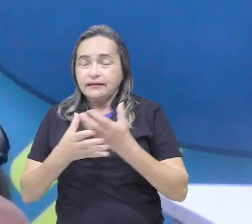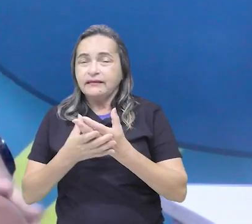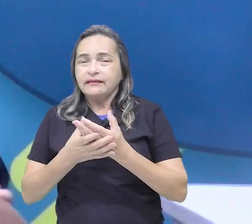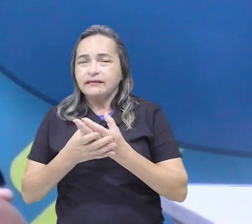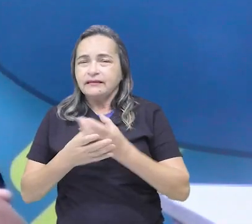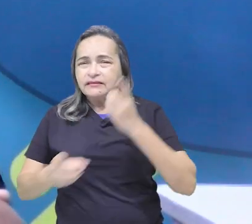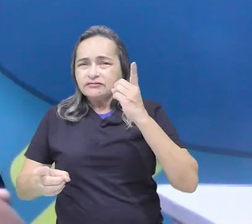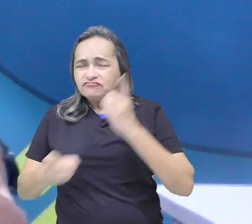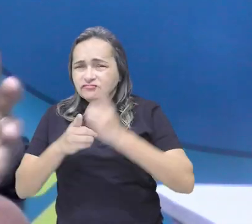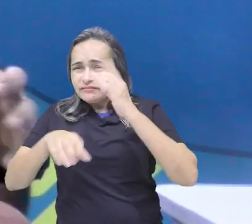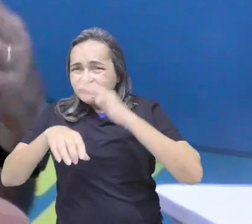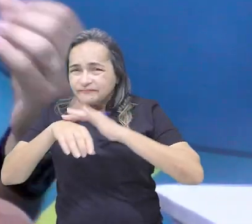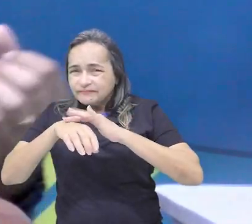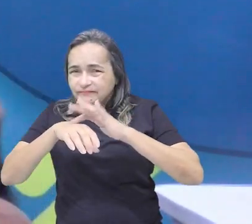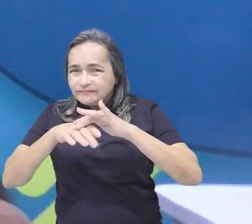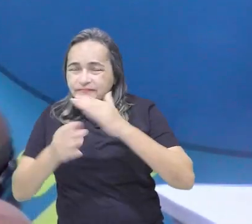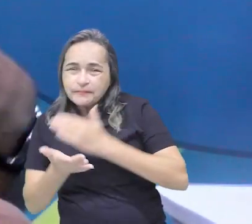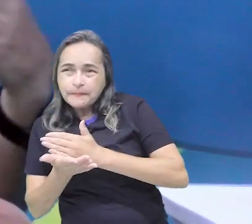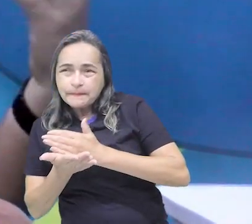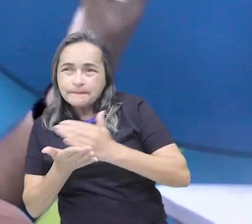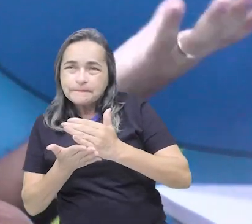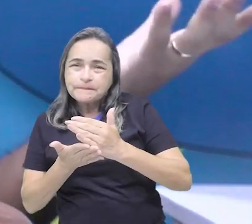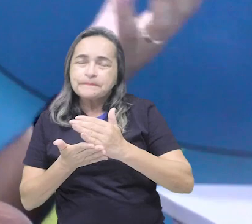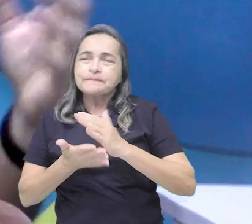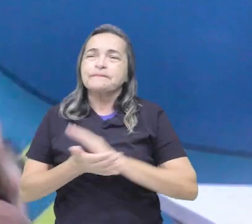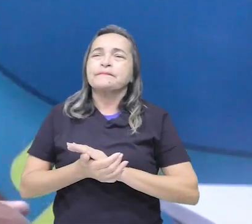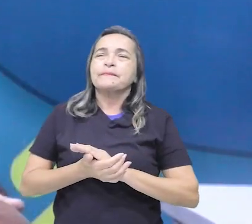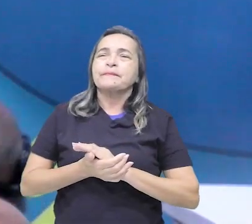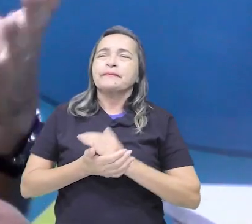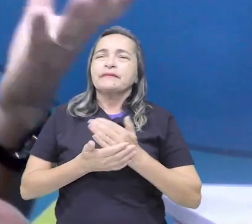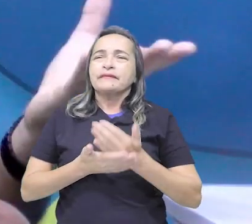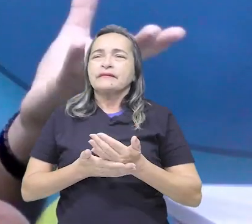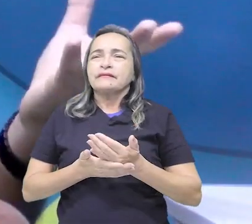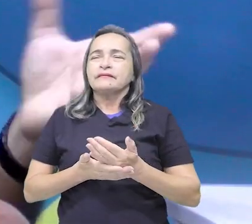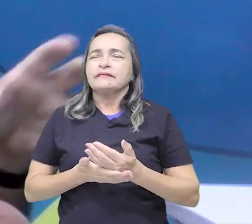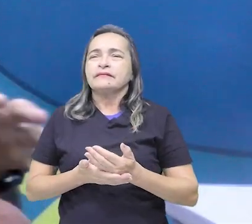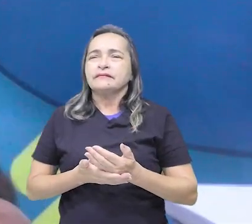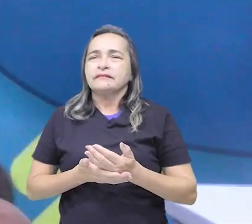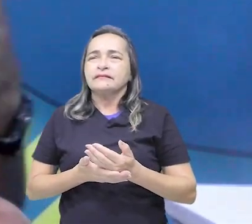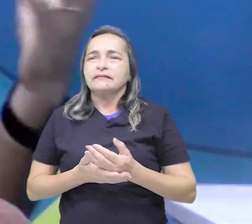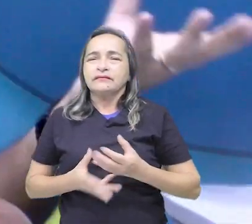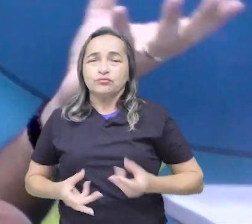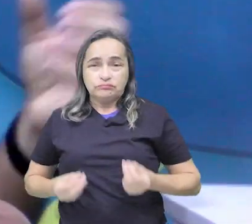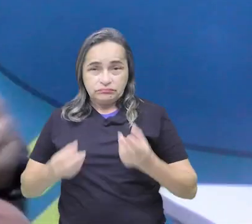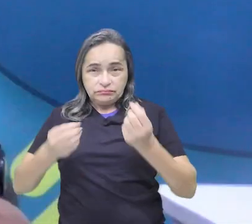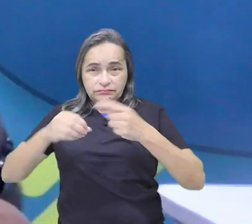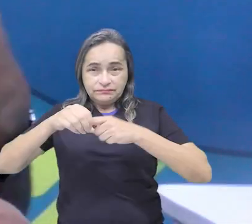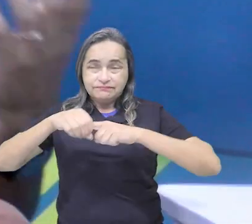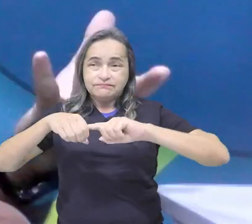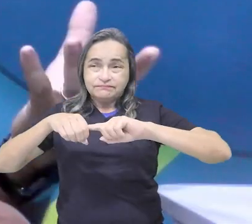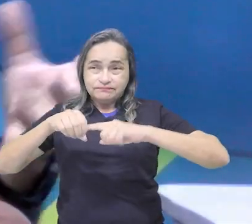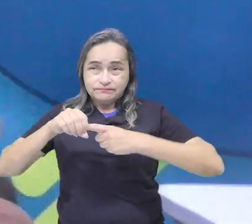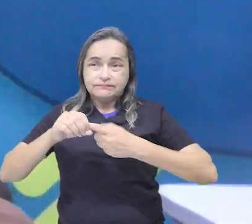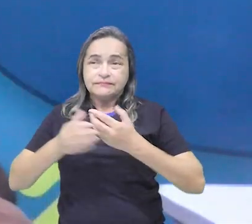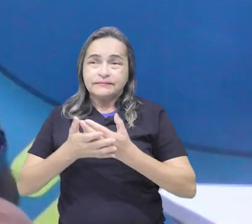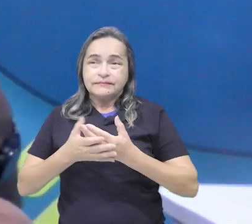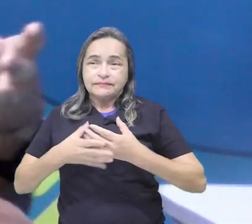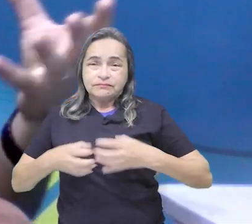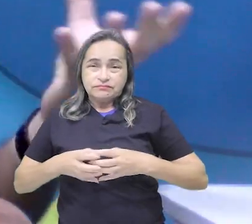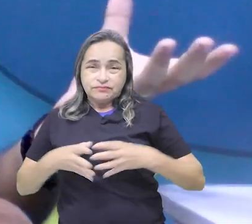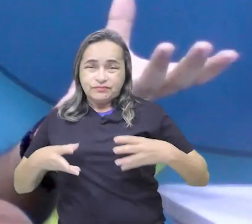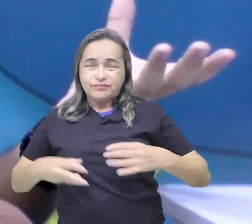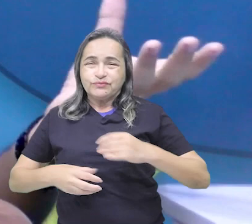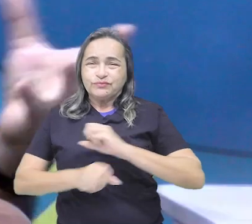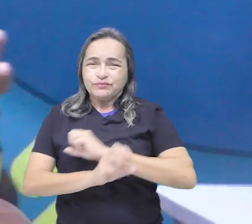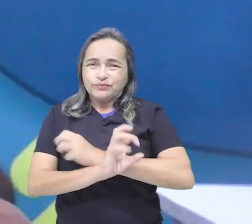ali naquele local, ou seja, ele não migrou para os tecidos, e o câncer de próstata tem uma alta avidez pelos ossos e pelos